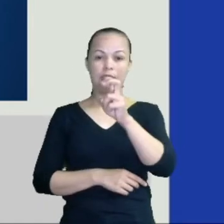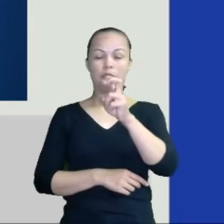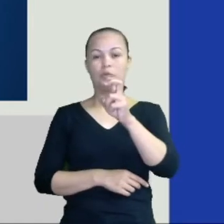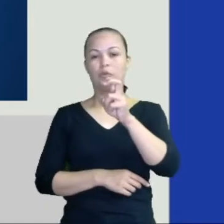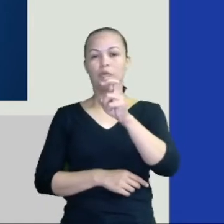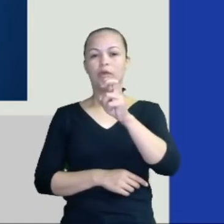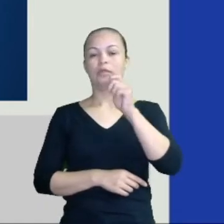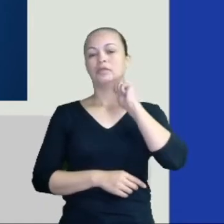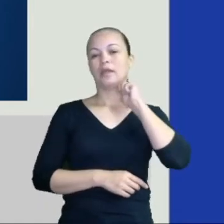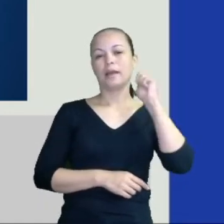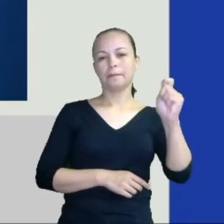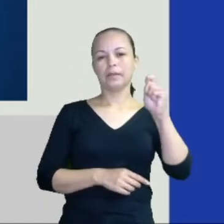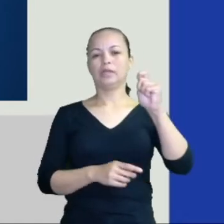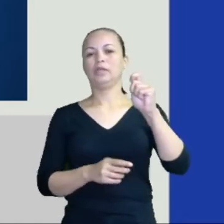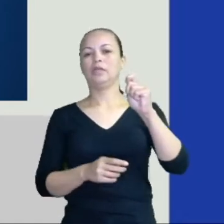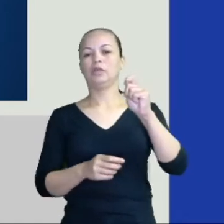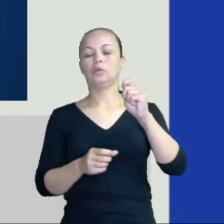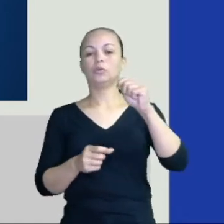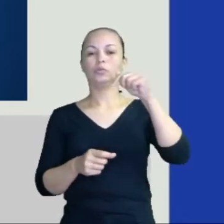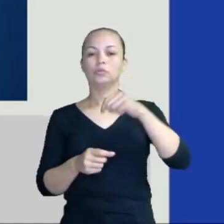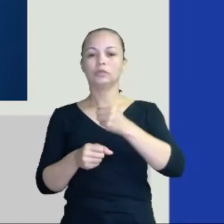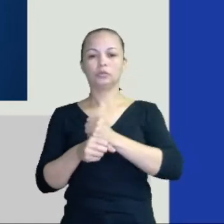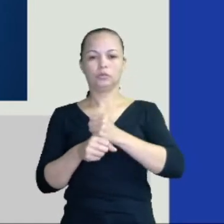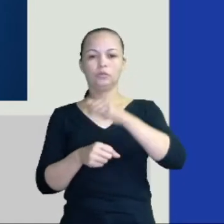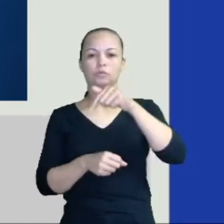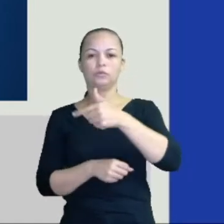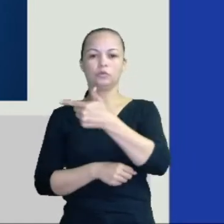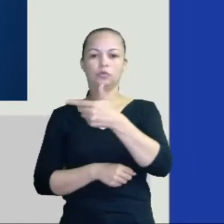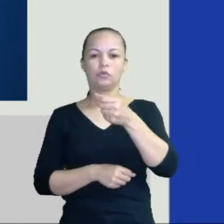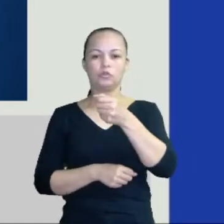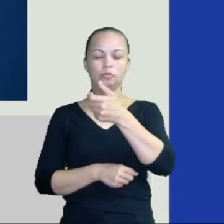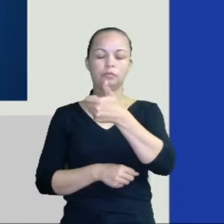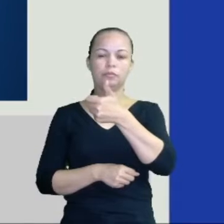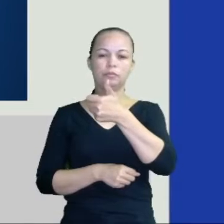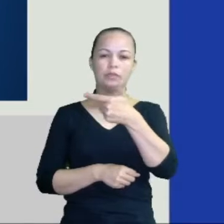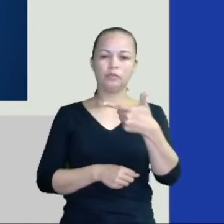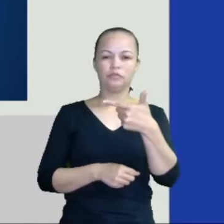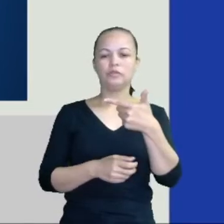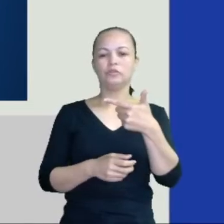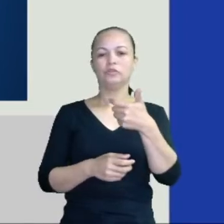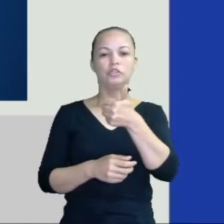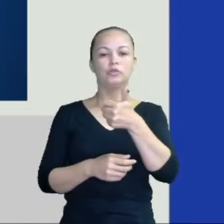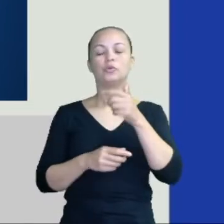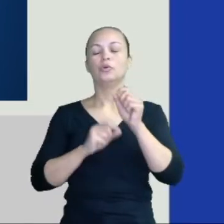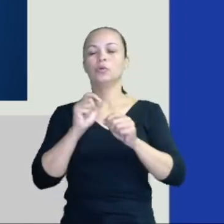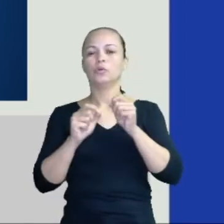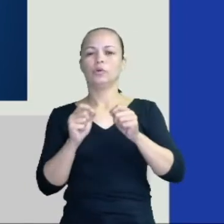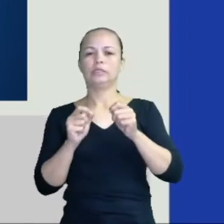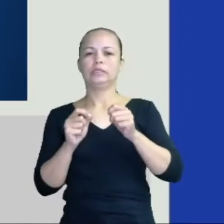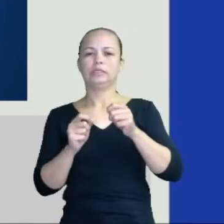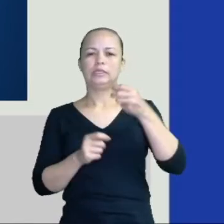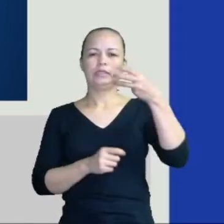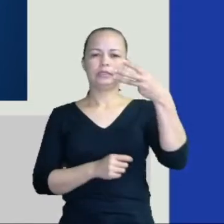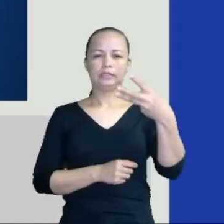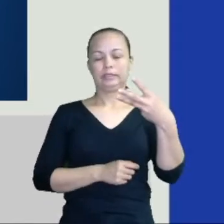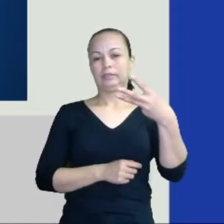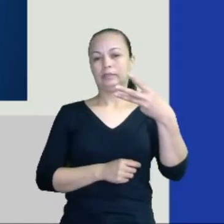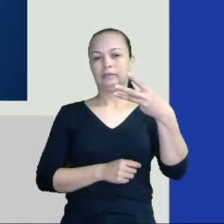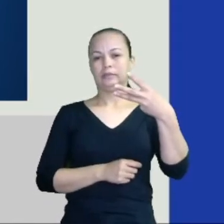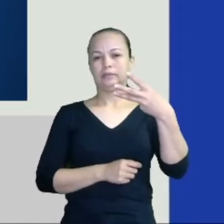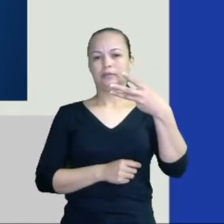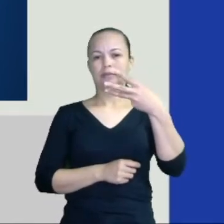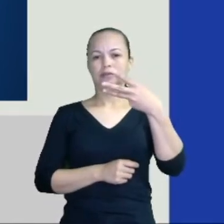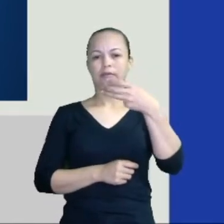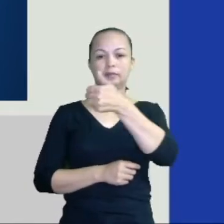atual. 13 milhões no Brasil, quer dizer, 13 milhões de pessoas infectadas, de casos